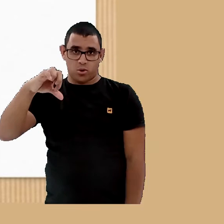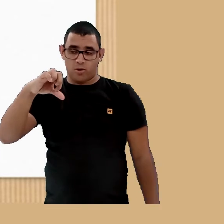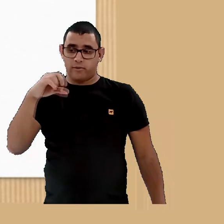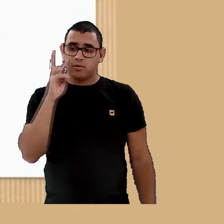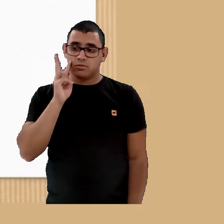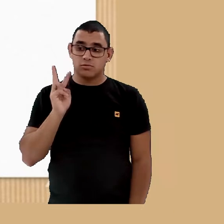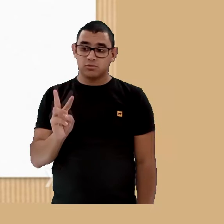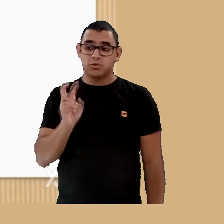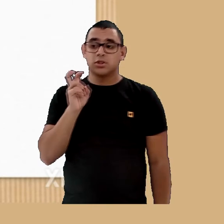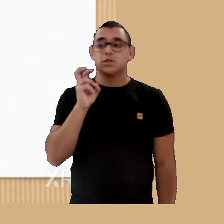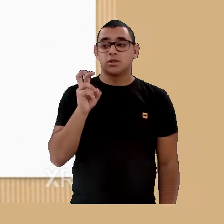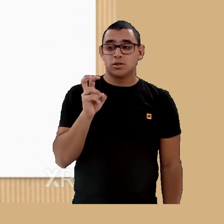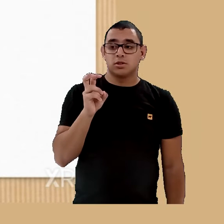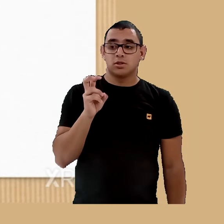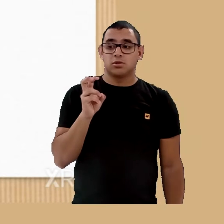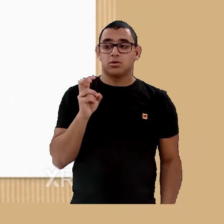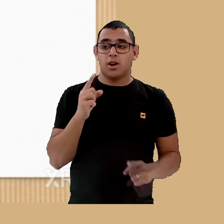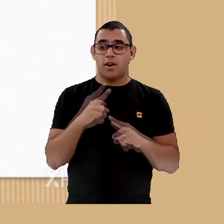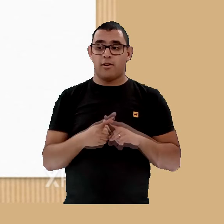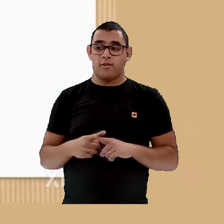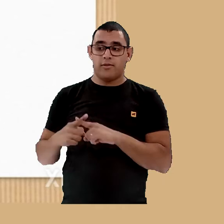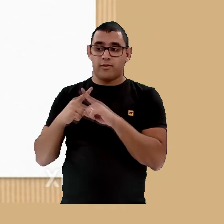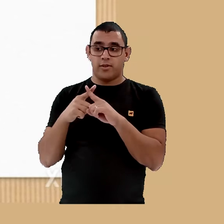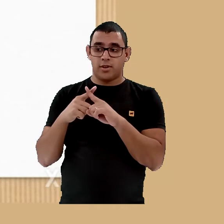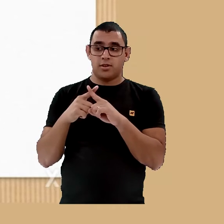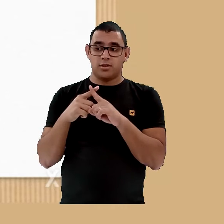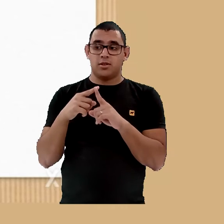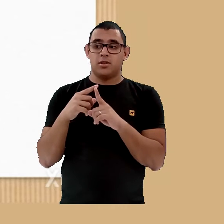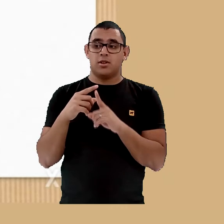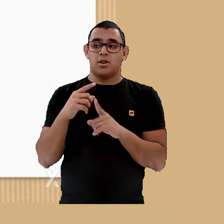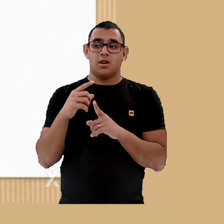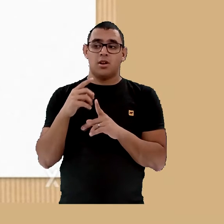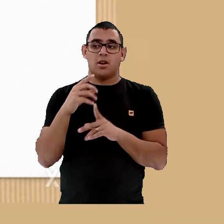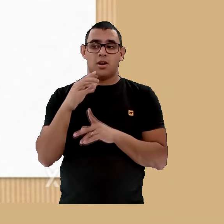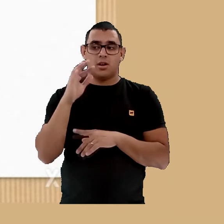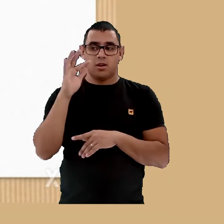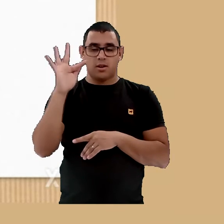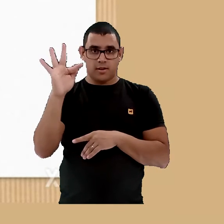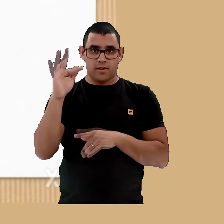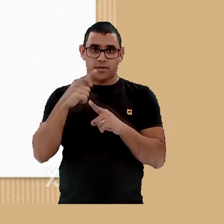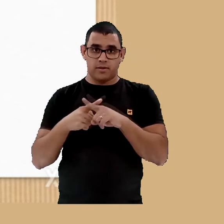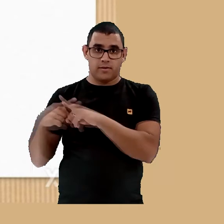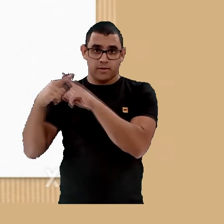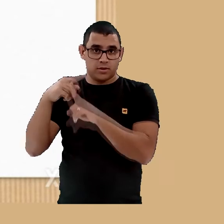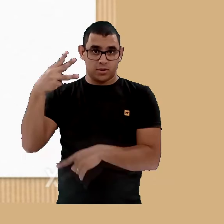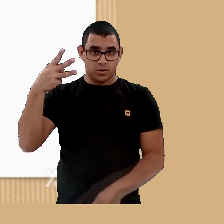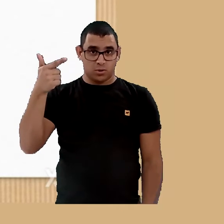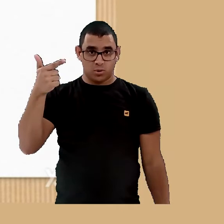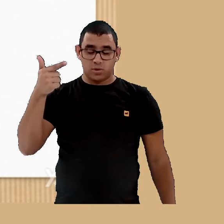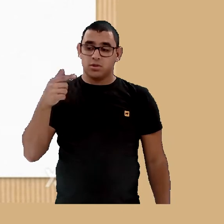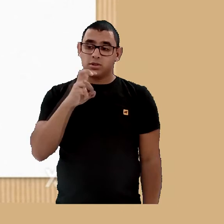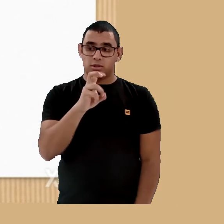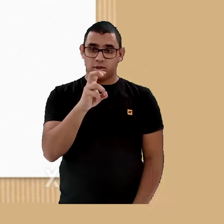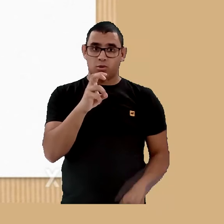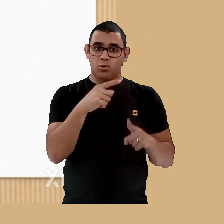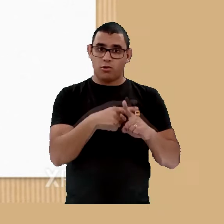E observem que 5 está multiplicando a temperatura Fahrenheit e está multiplicando 32. Então,